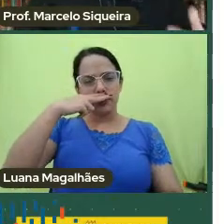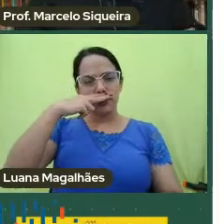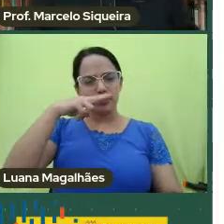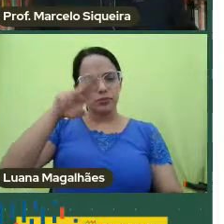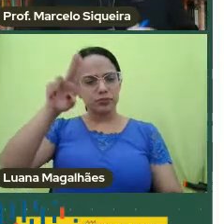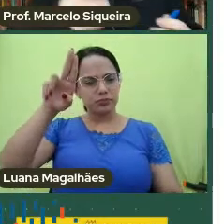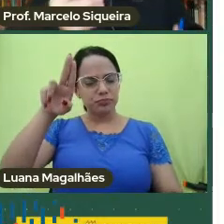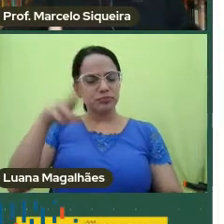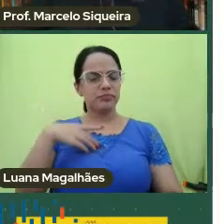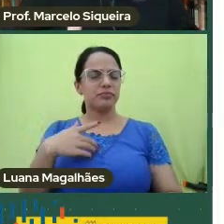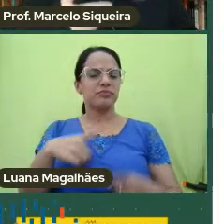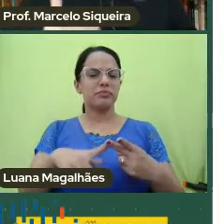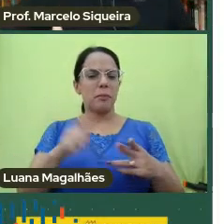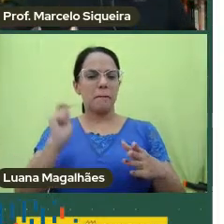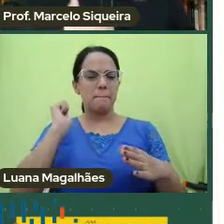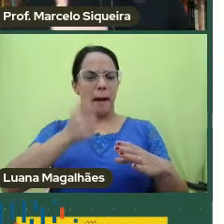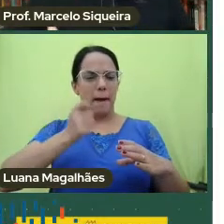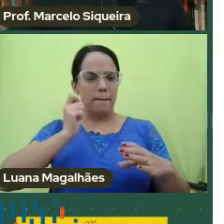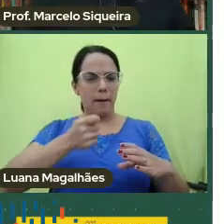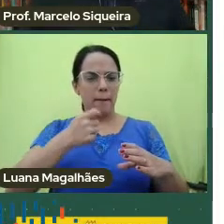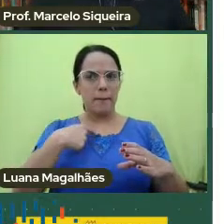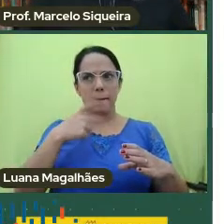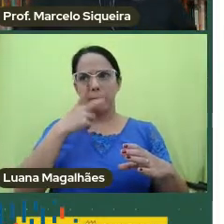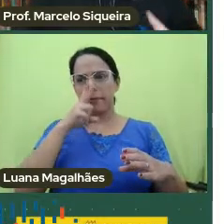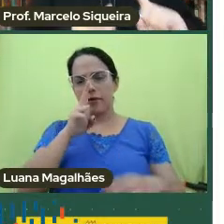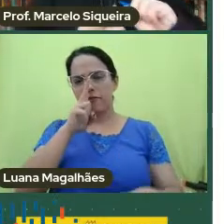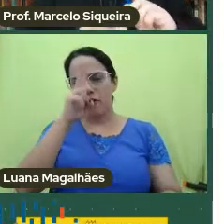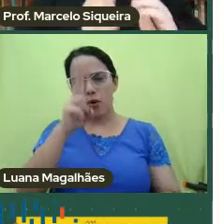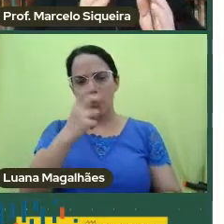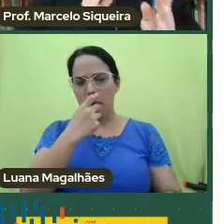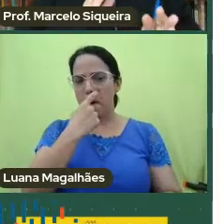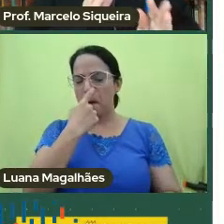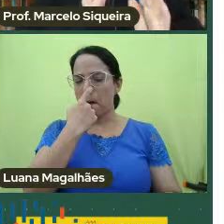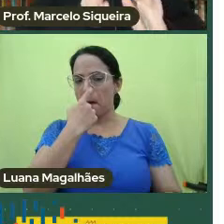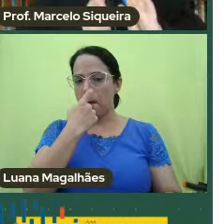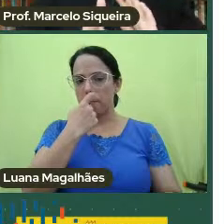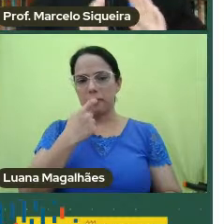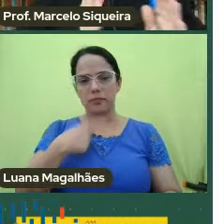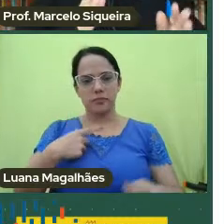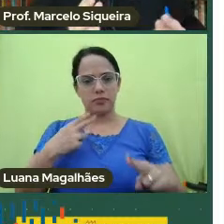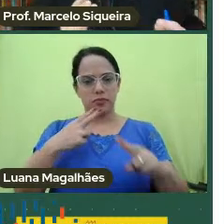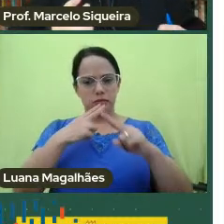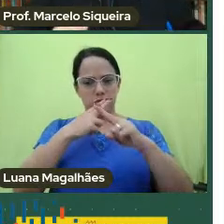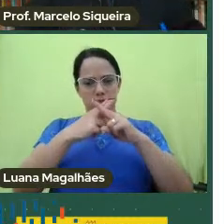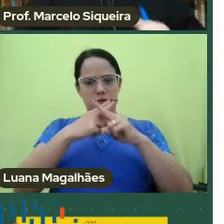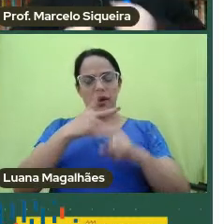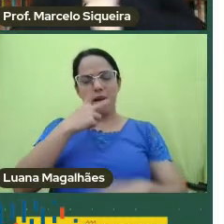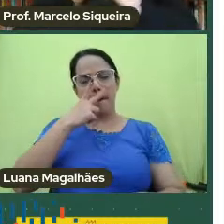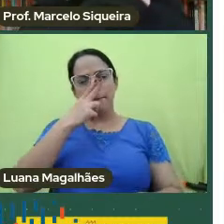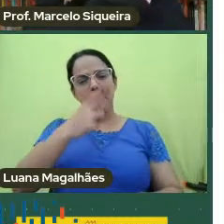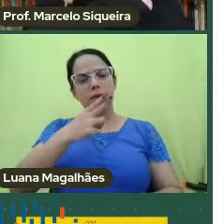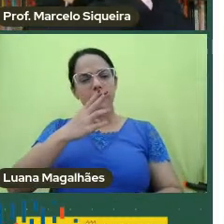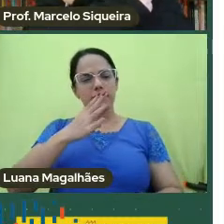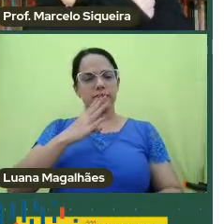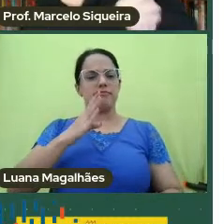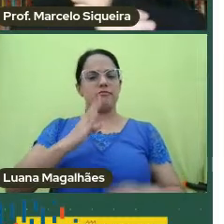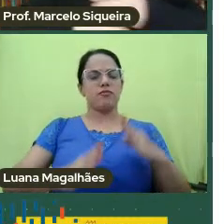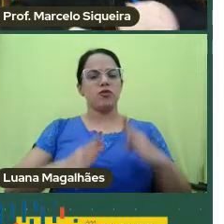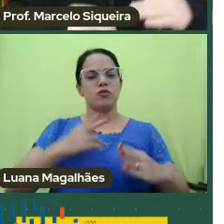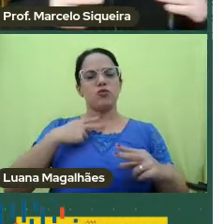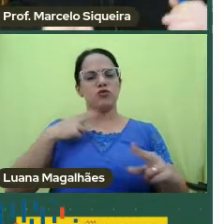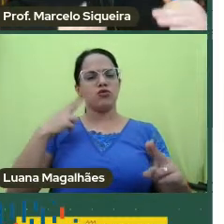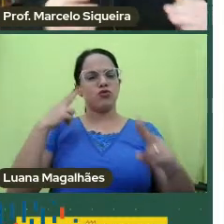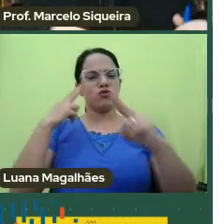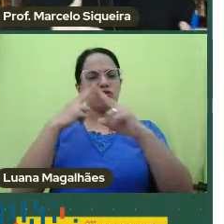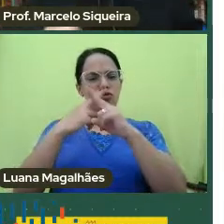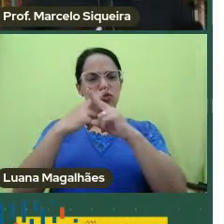que, né, que fica de força. Né? Os martelos parecem que estão marchando, né? Ao mesmo tempo faz um X, né, que